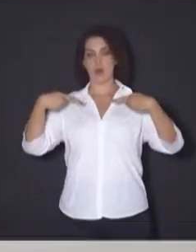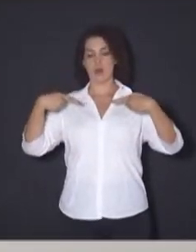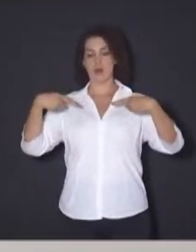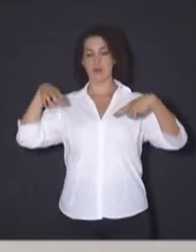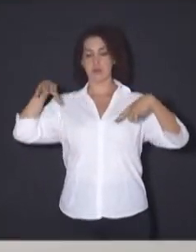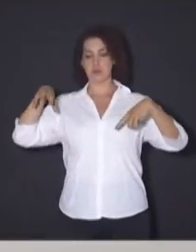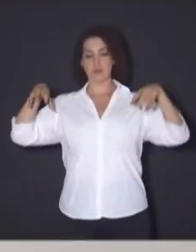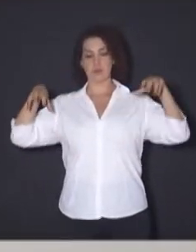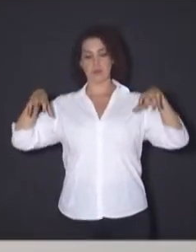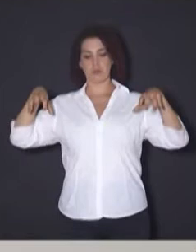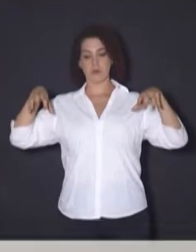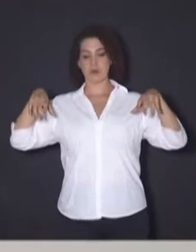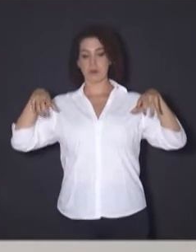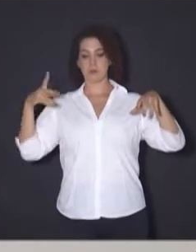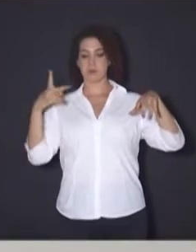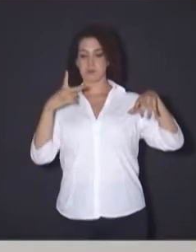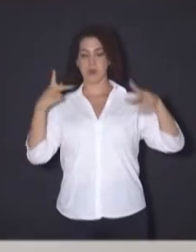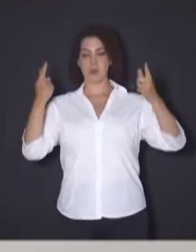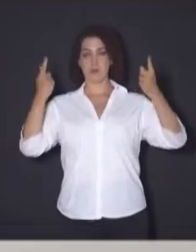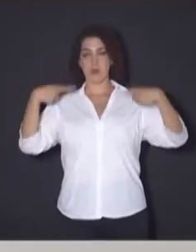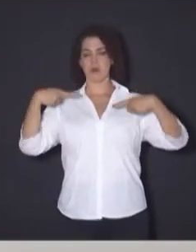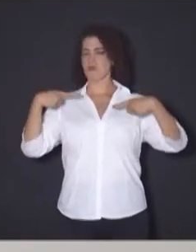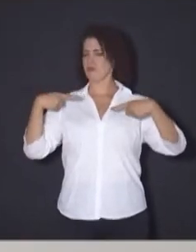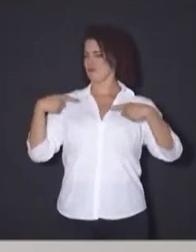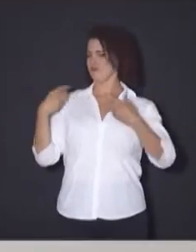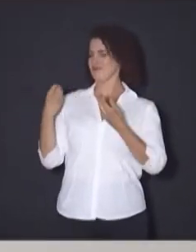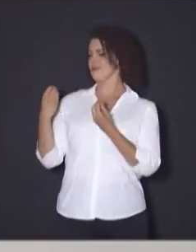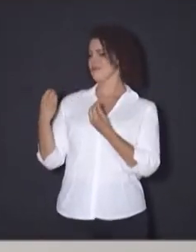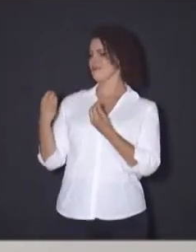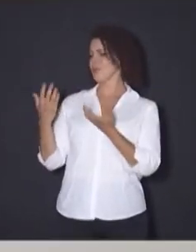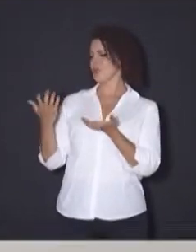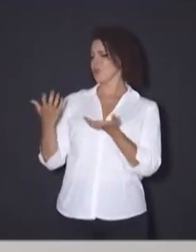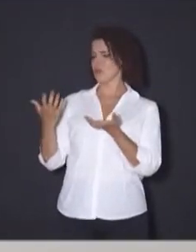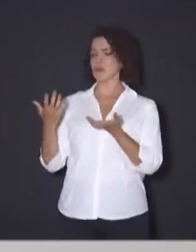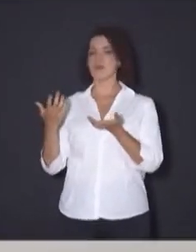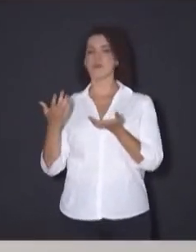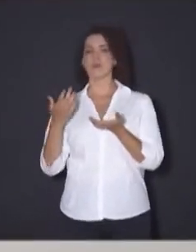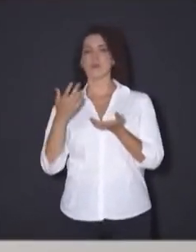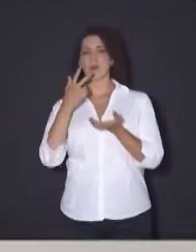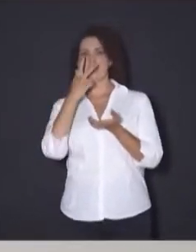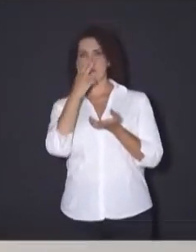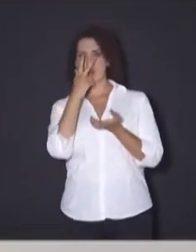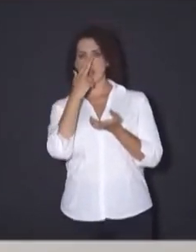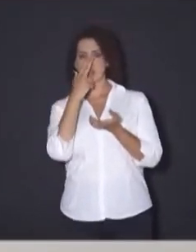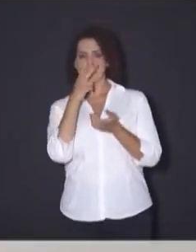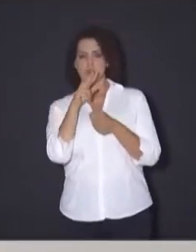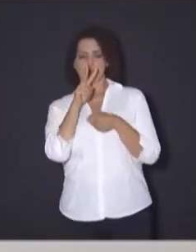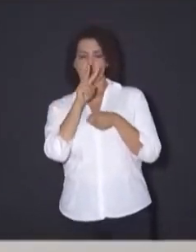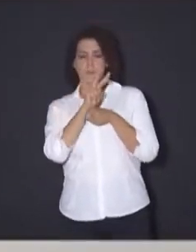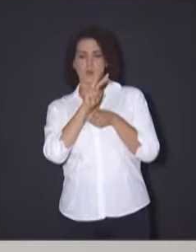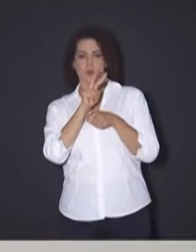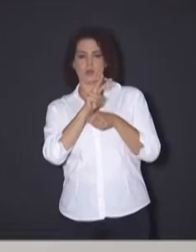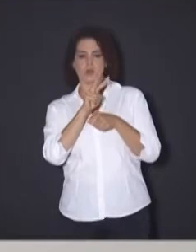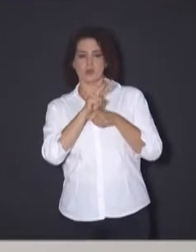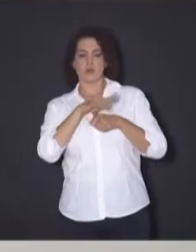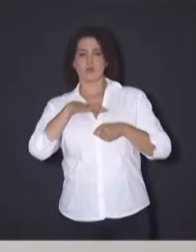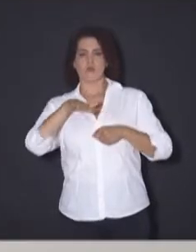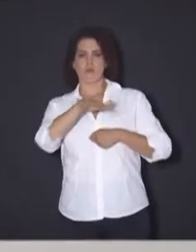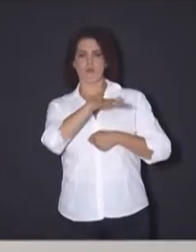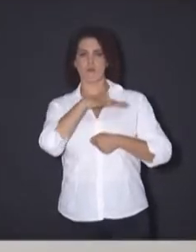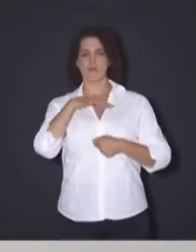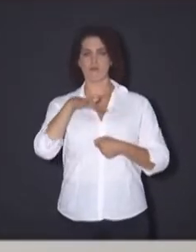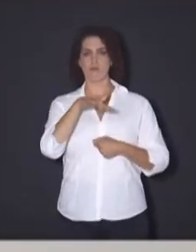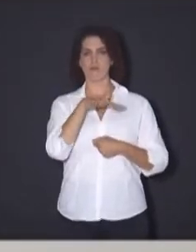aí eu falava assim como assim fosse não existe uma espécie de proteção do território seja